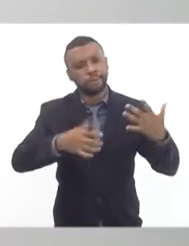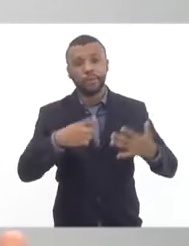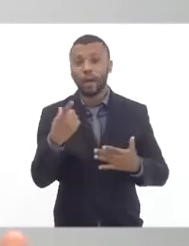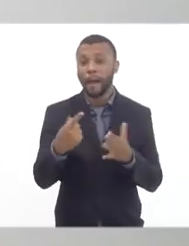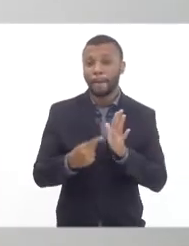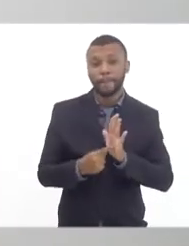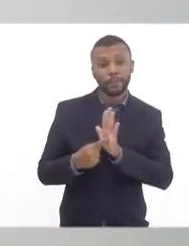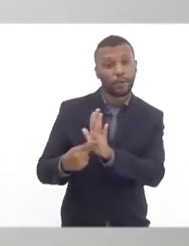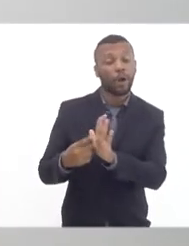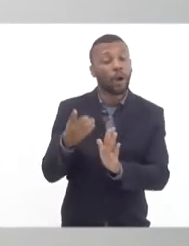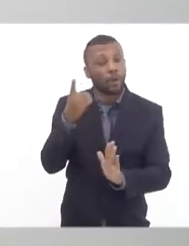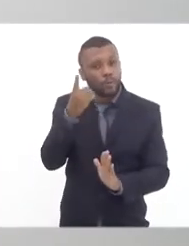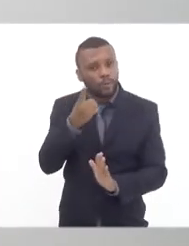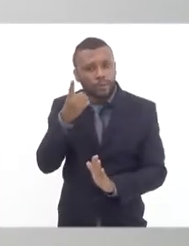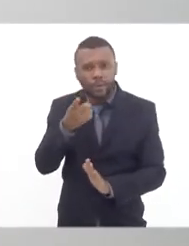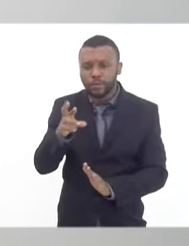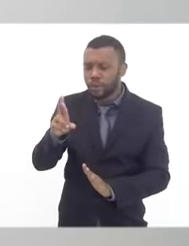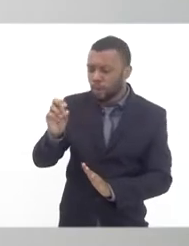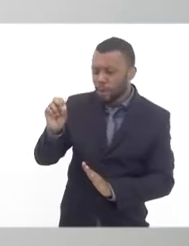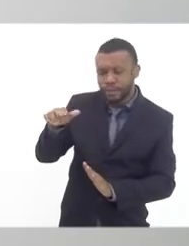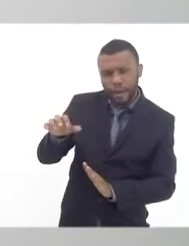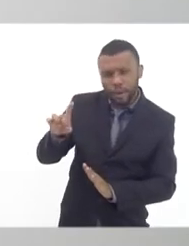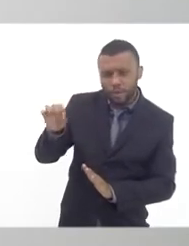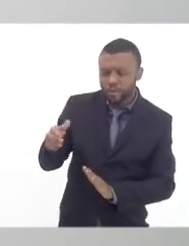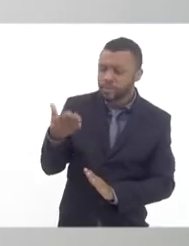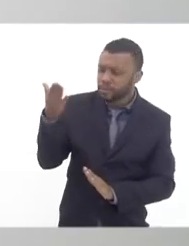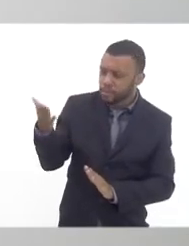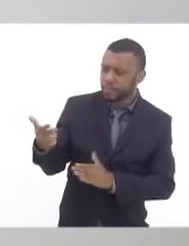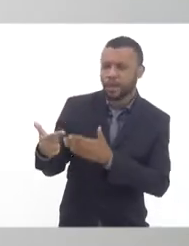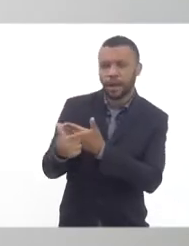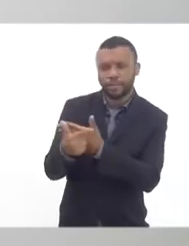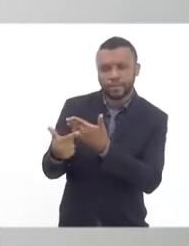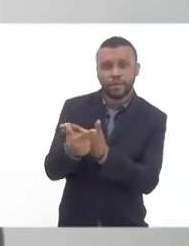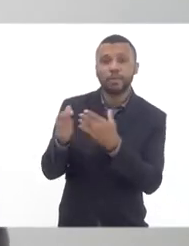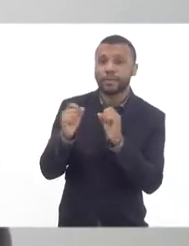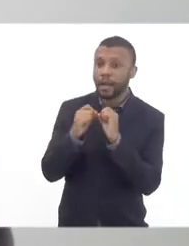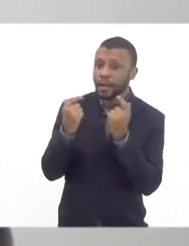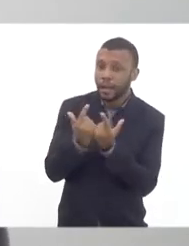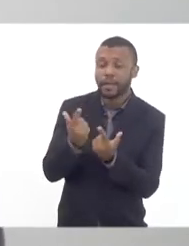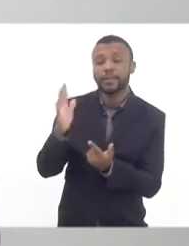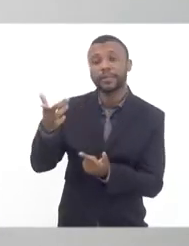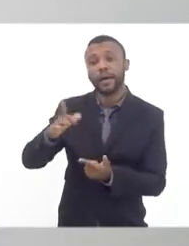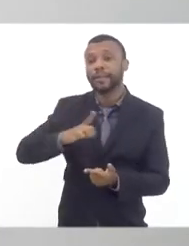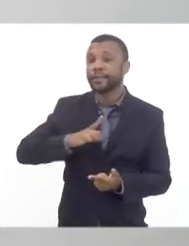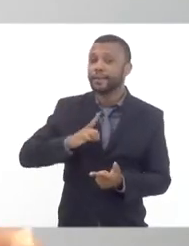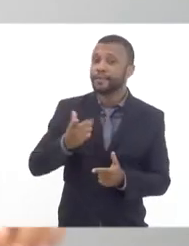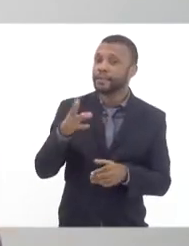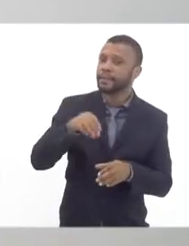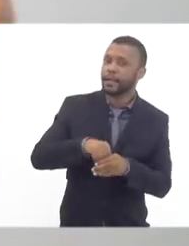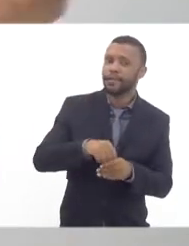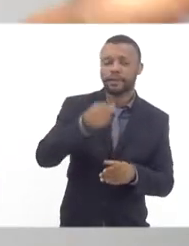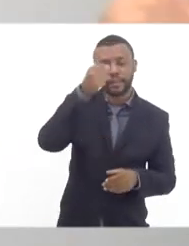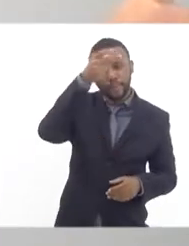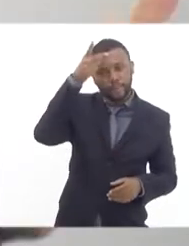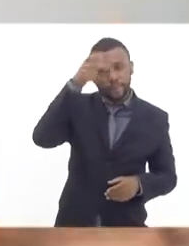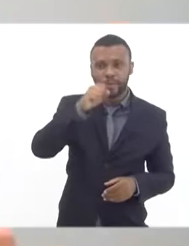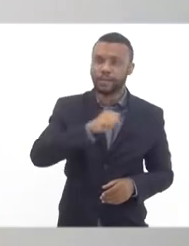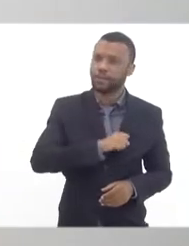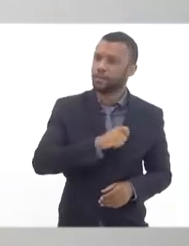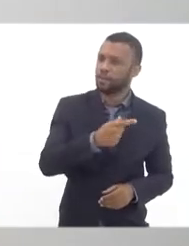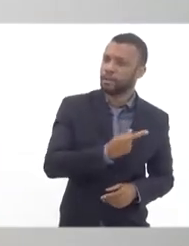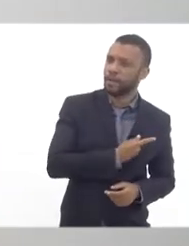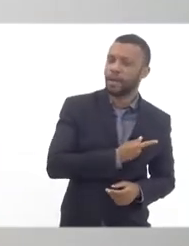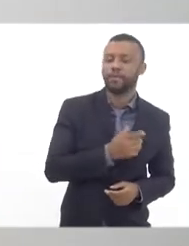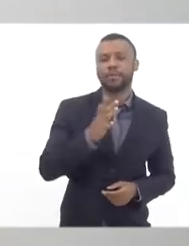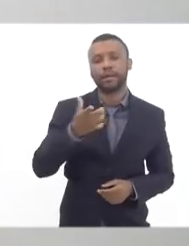a nossa fala. Olha, o senhor está aí deputado estadual, está na Alerj, já passou pela Prefeitura de São Gonçalo, já teve passagem na